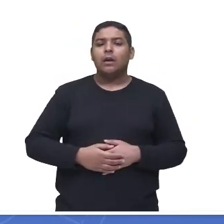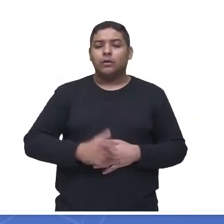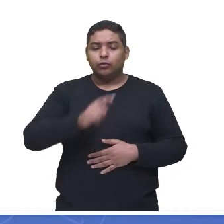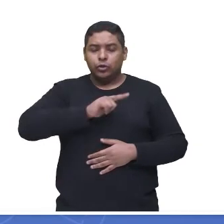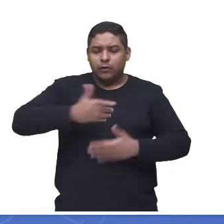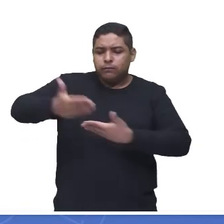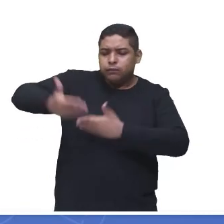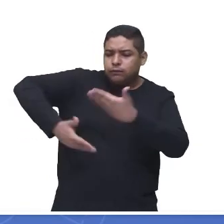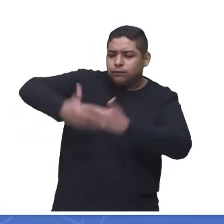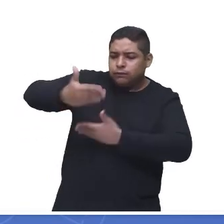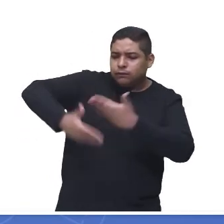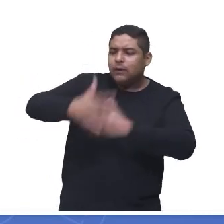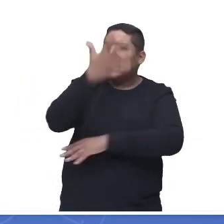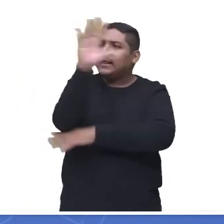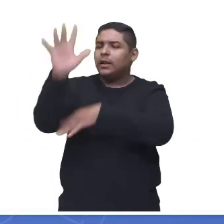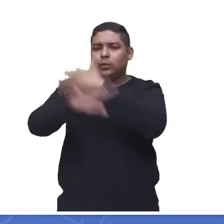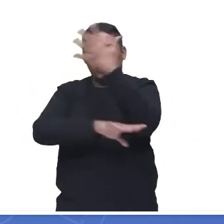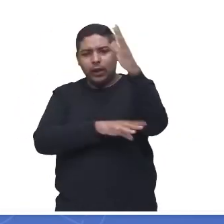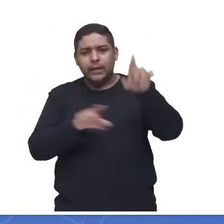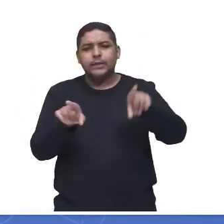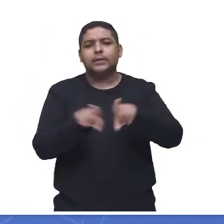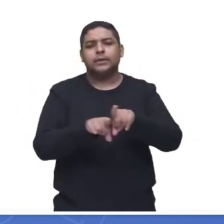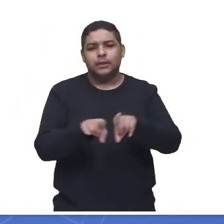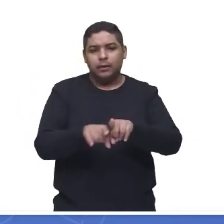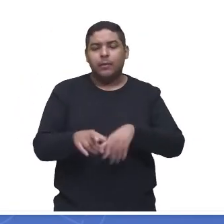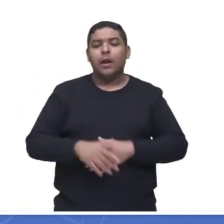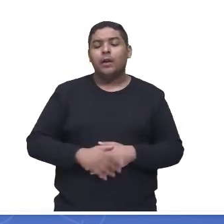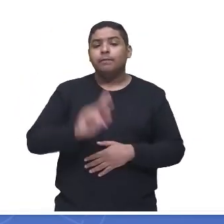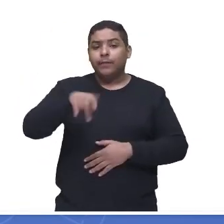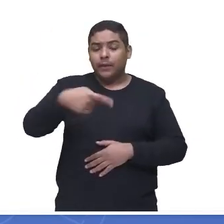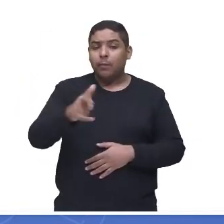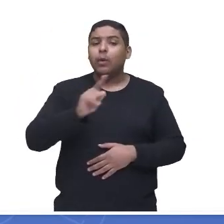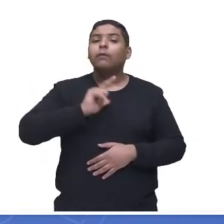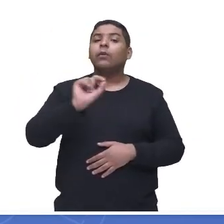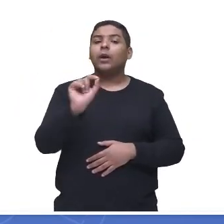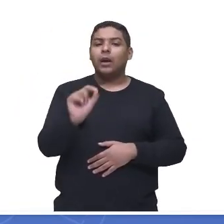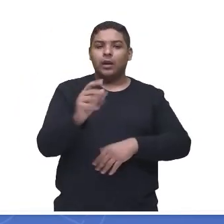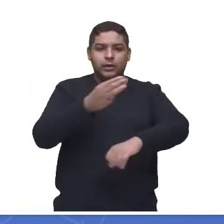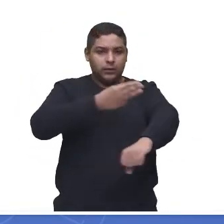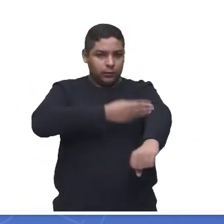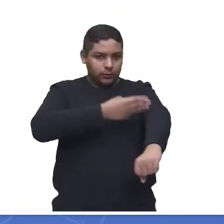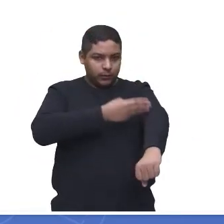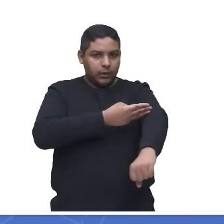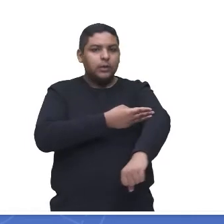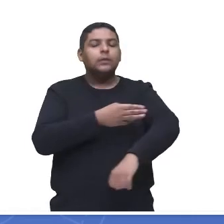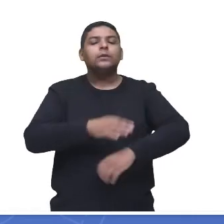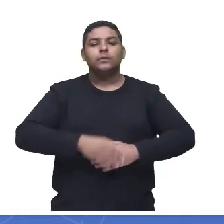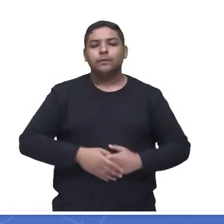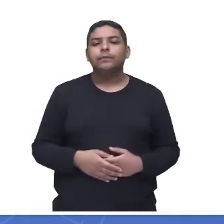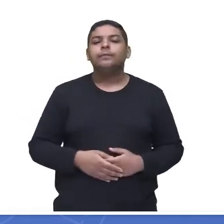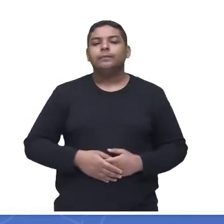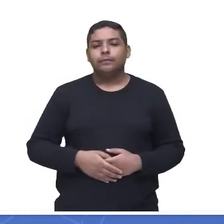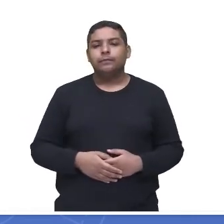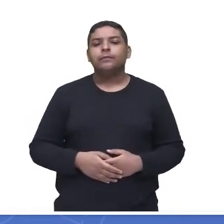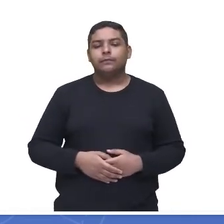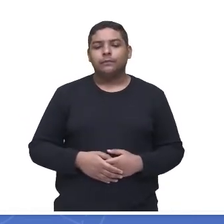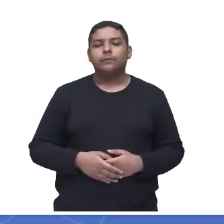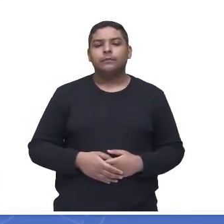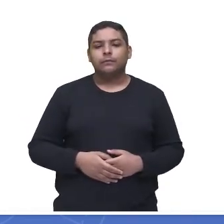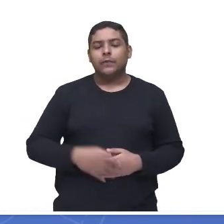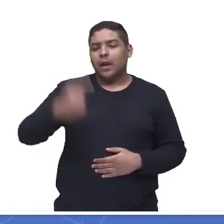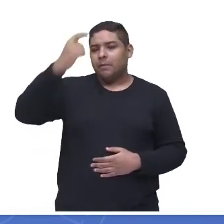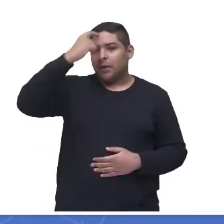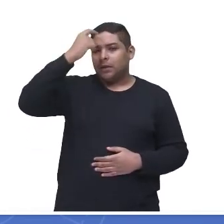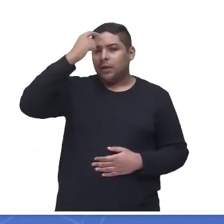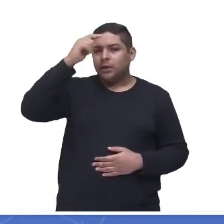a natureza. Né? Depois veio a Idade Média, né, segundo a história, onde a mentalidade